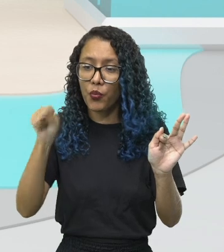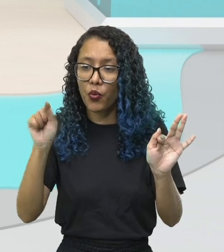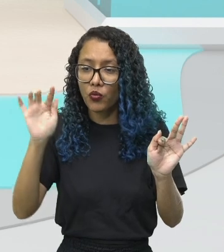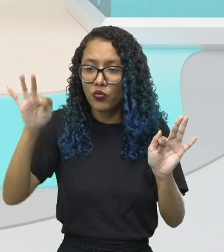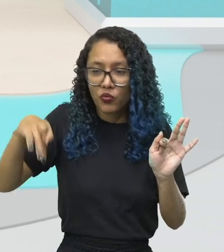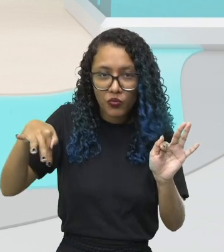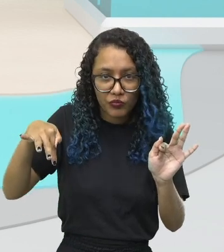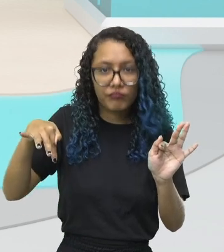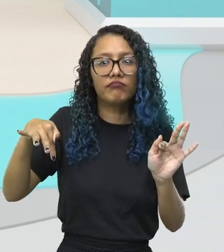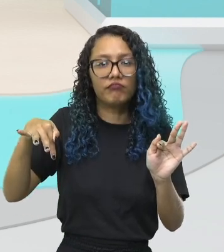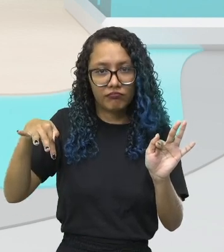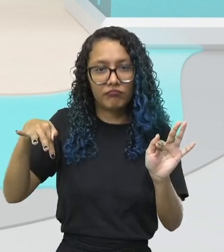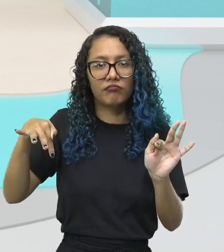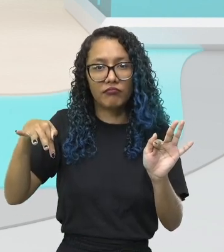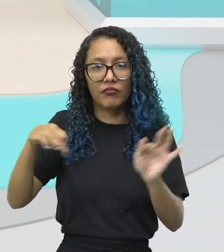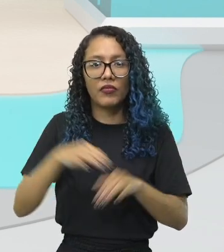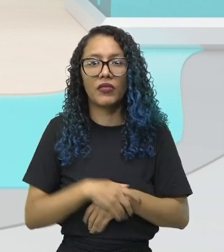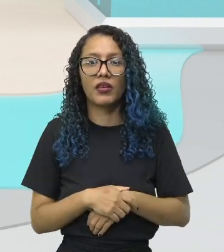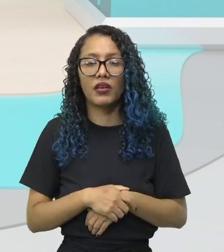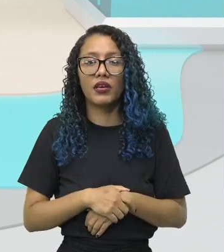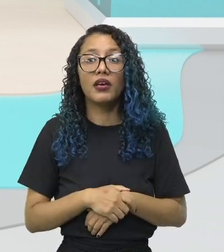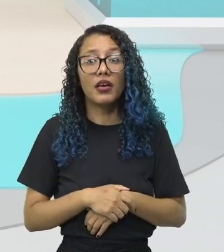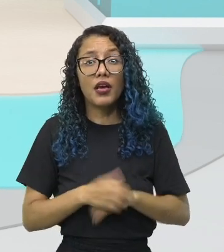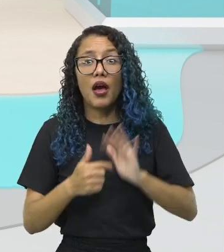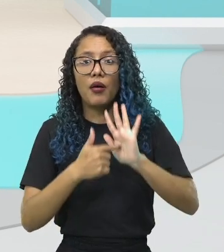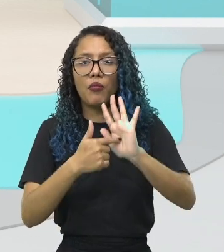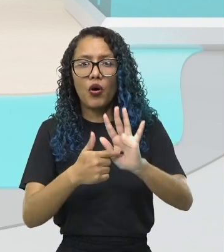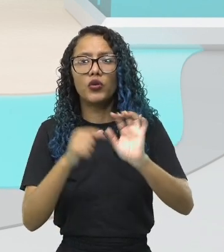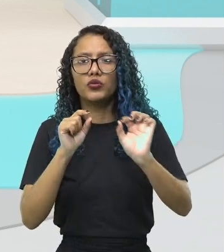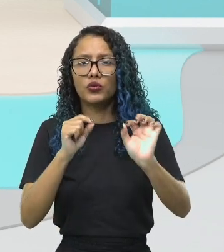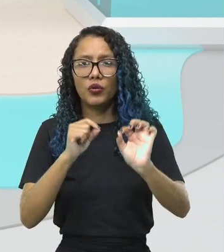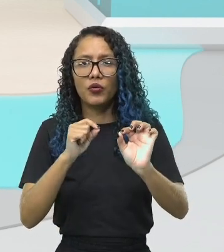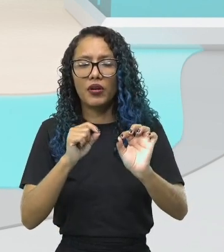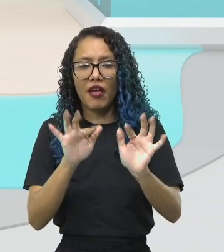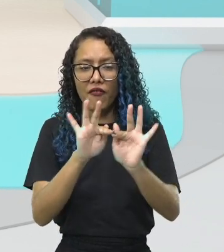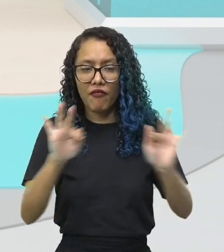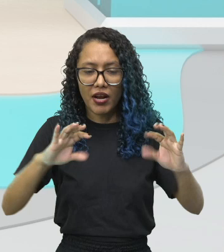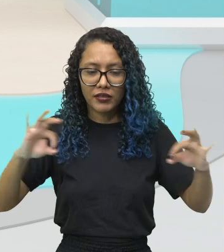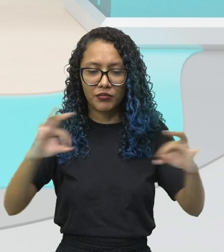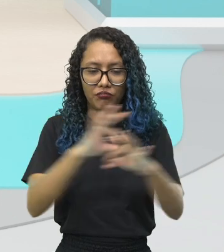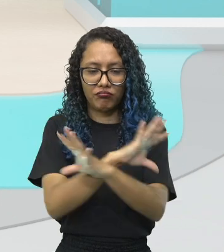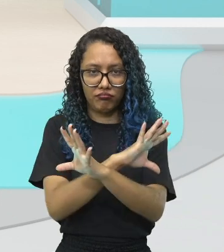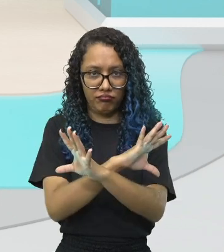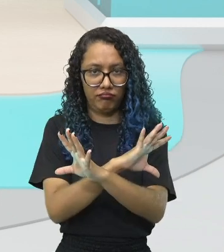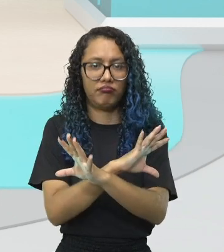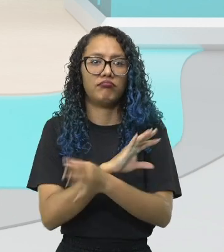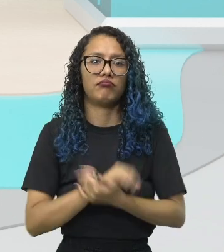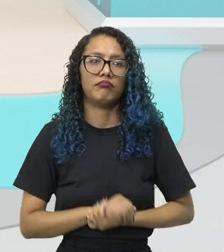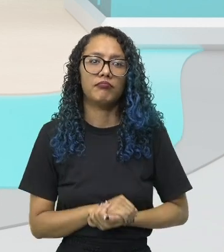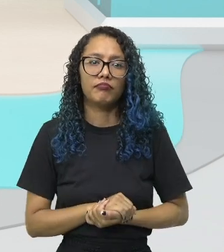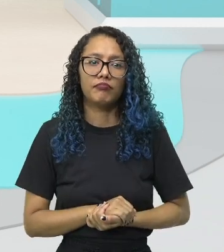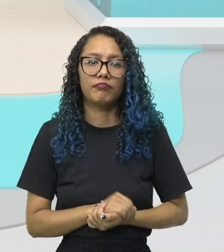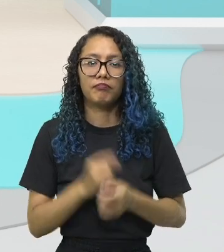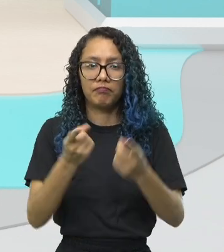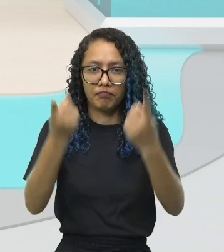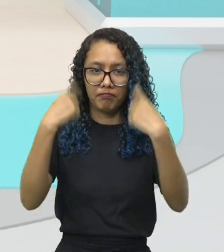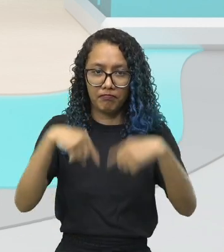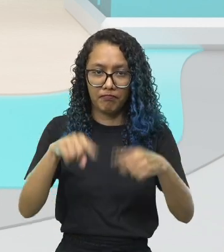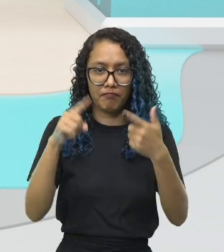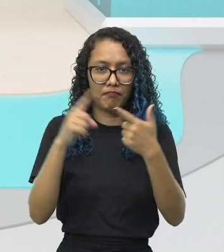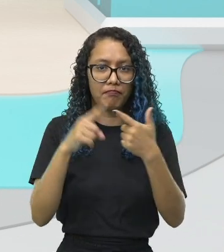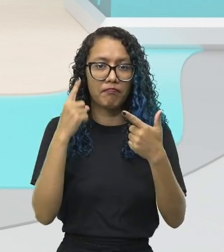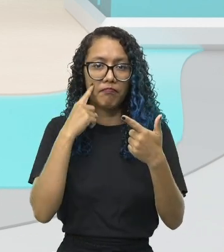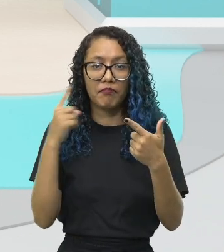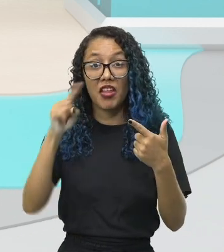frases e indico que elas estão completas. Segundo sinal é a